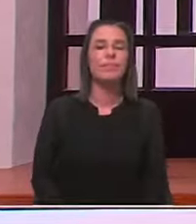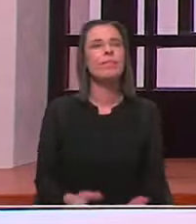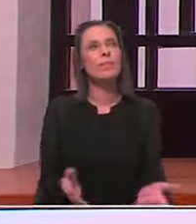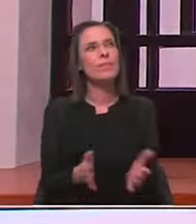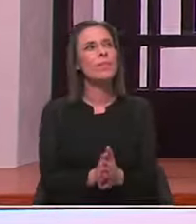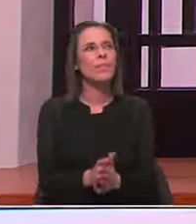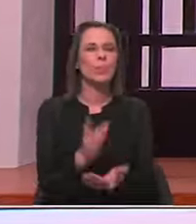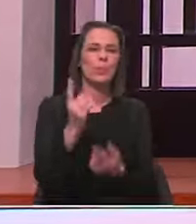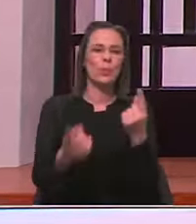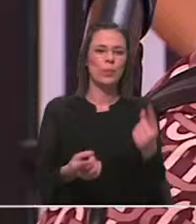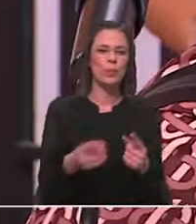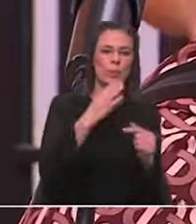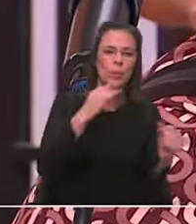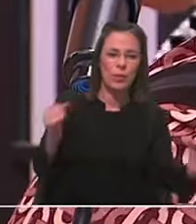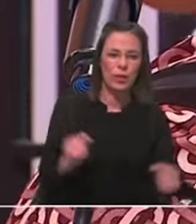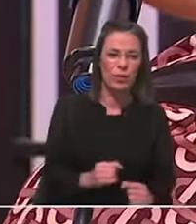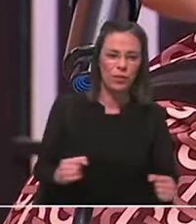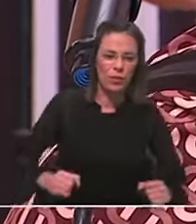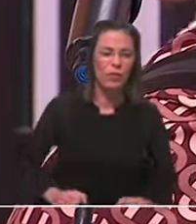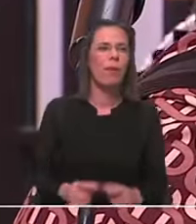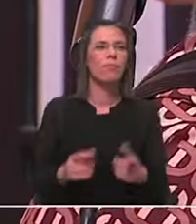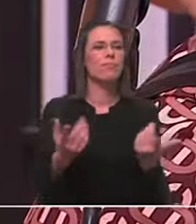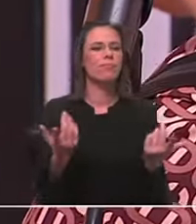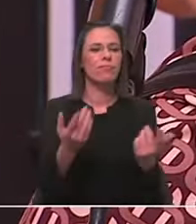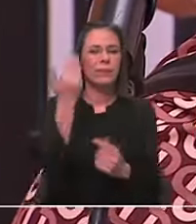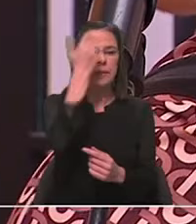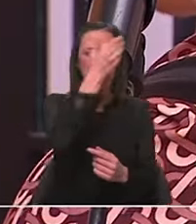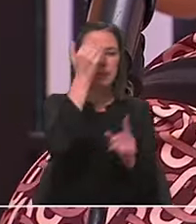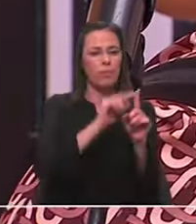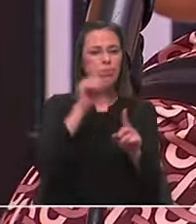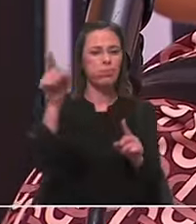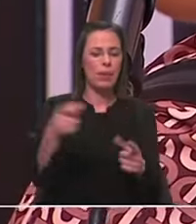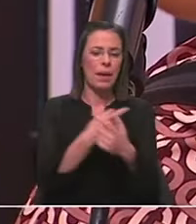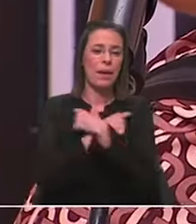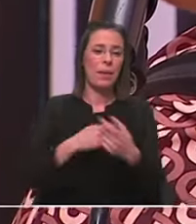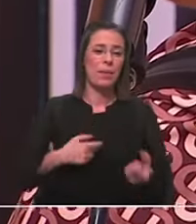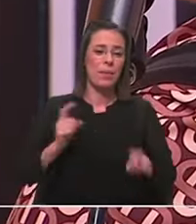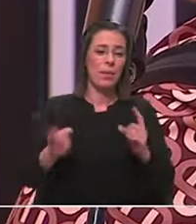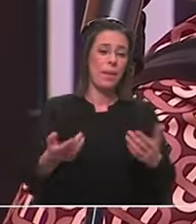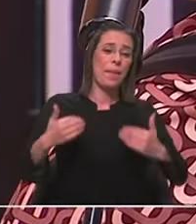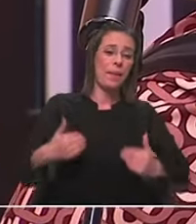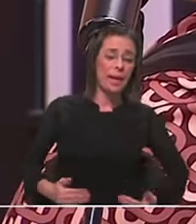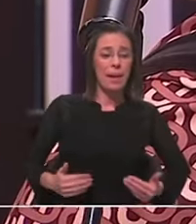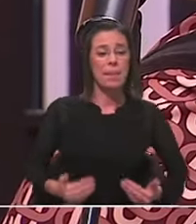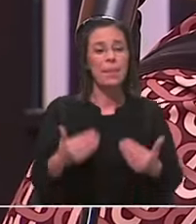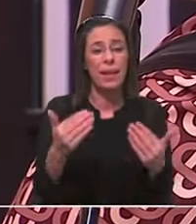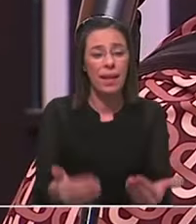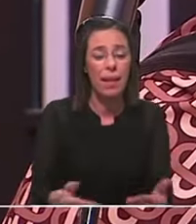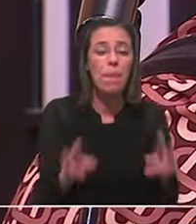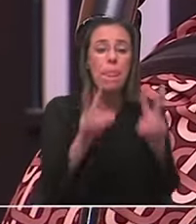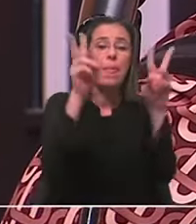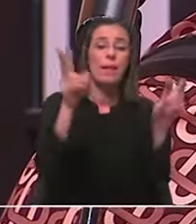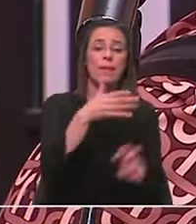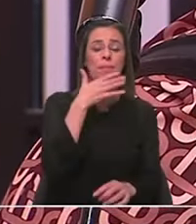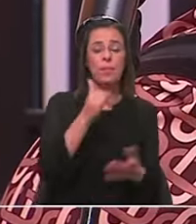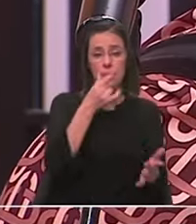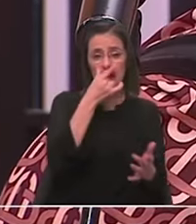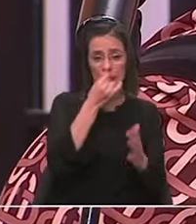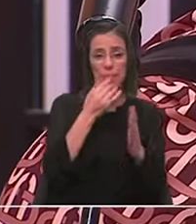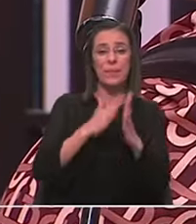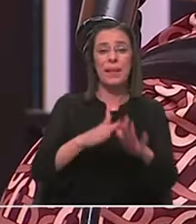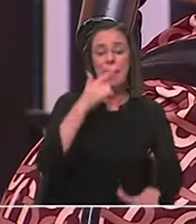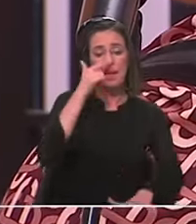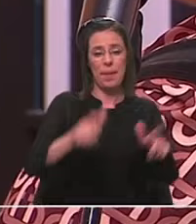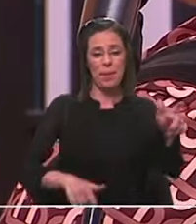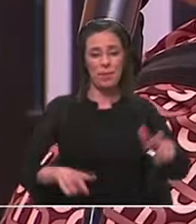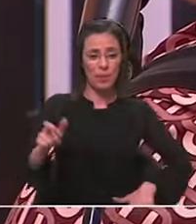às vezes nesta altura do inverno, faz dar assim uma escapadinha ao México, México para cá, México para lá. É um tema bonito, que graças a Deus as pessoas